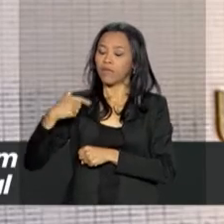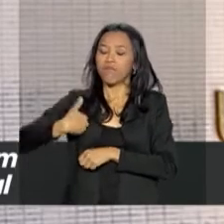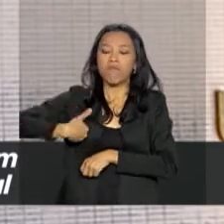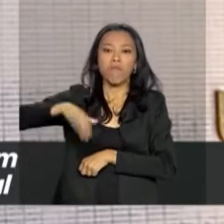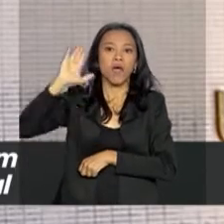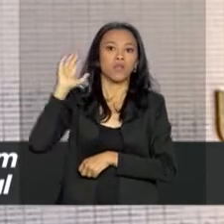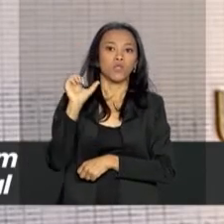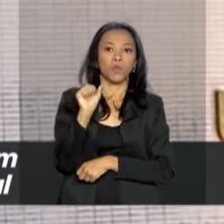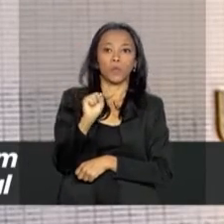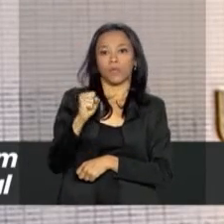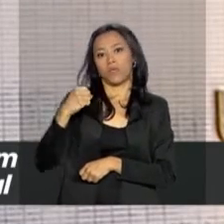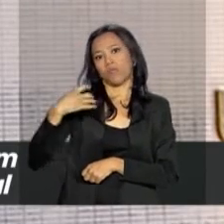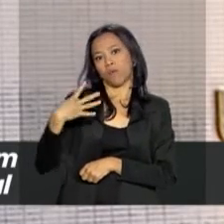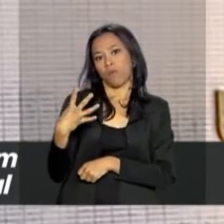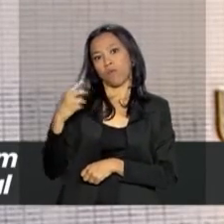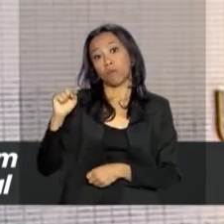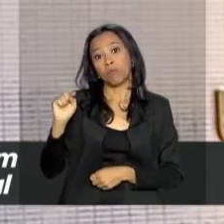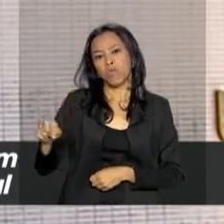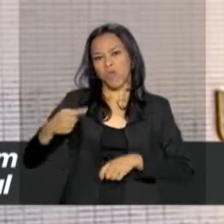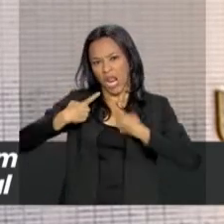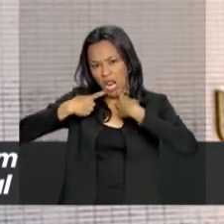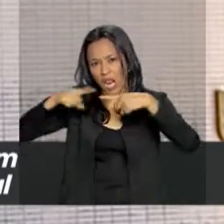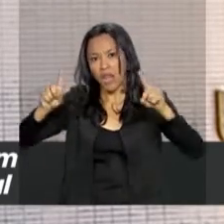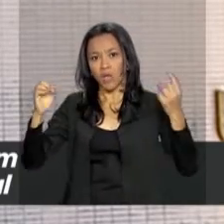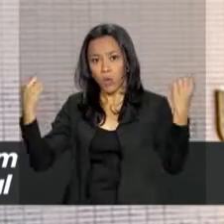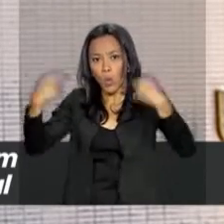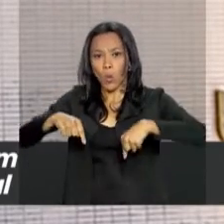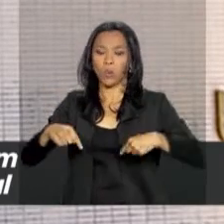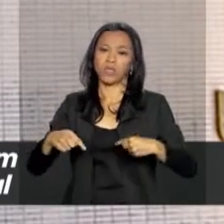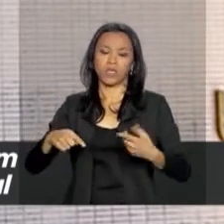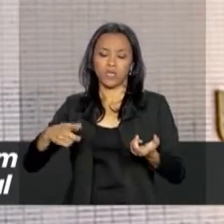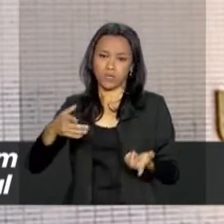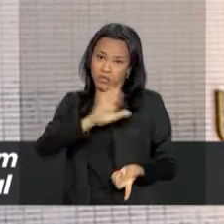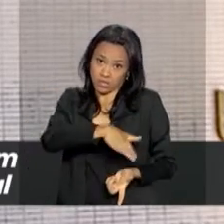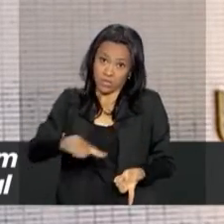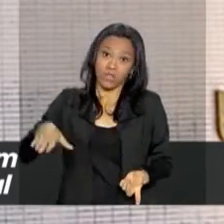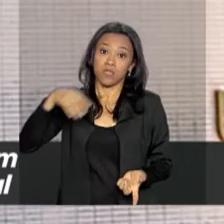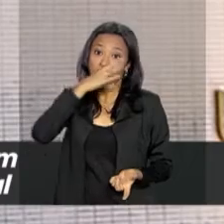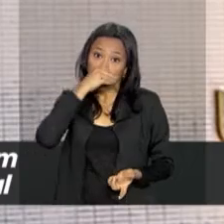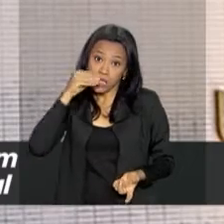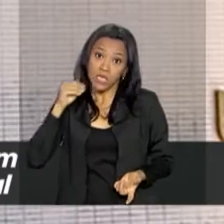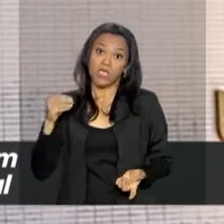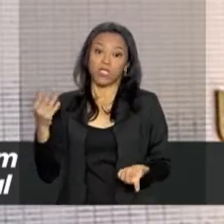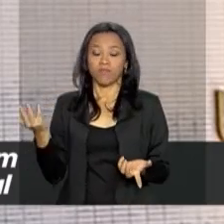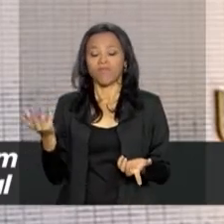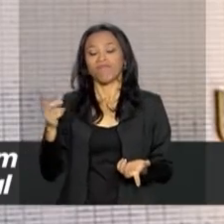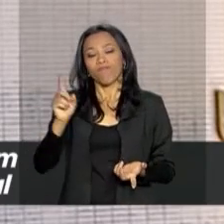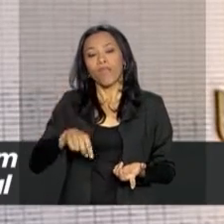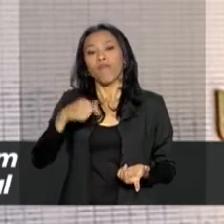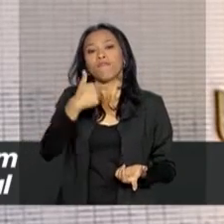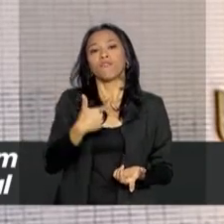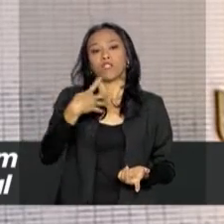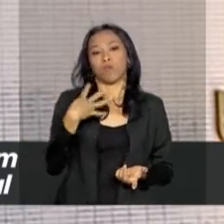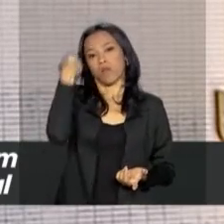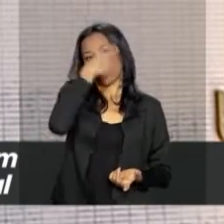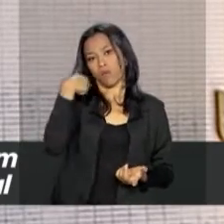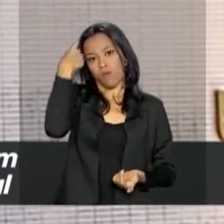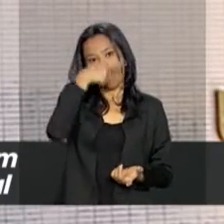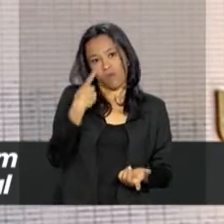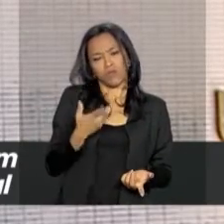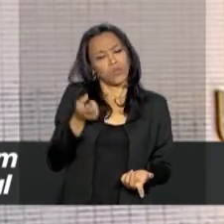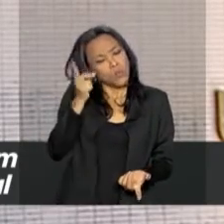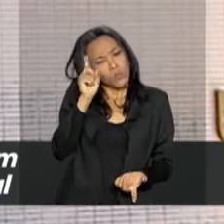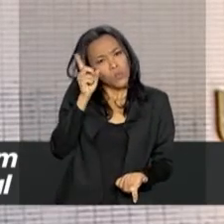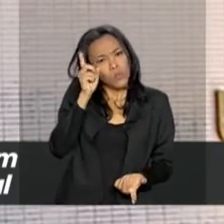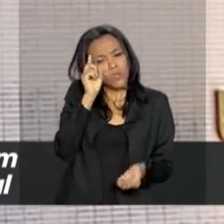de 84 mil denúncias de violações dos direitos de crianças e adolescentes. O serviço funciona 24 horas por dia, todos